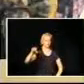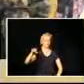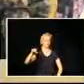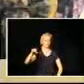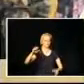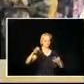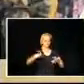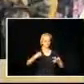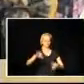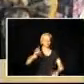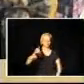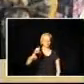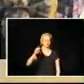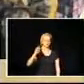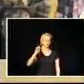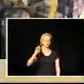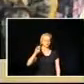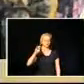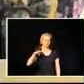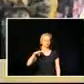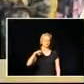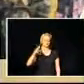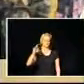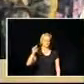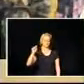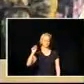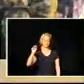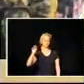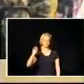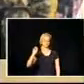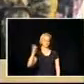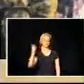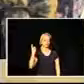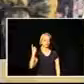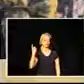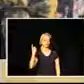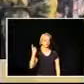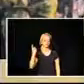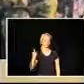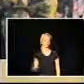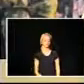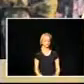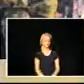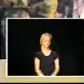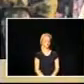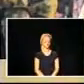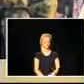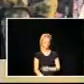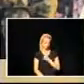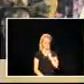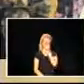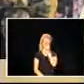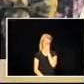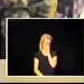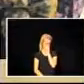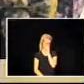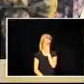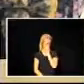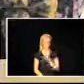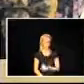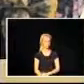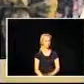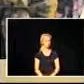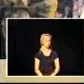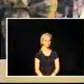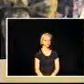Lago 1, neste município. Segundo, as despesas decorrentes com a execução da presente lei onerarão a verba orçamentária própria,